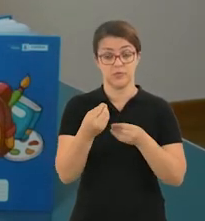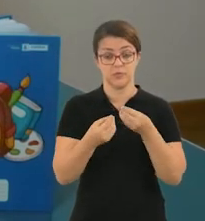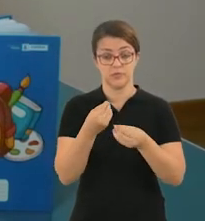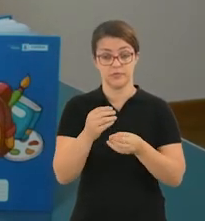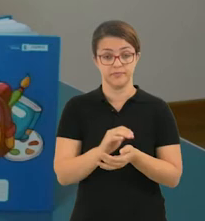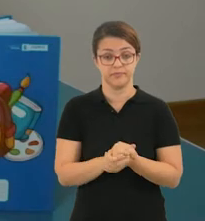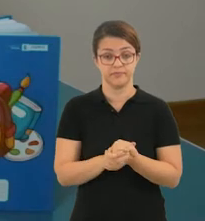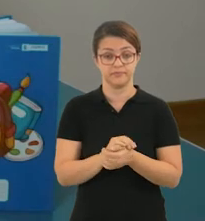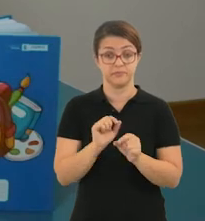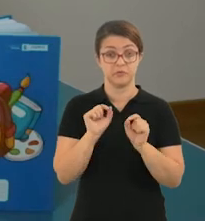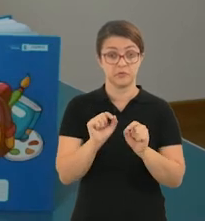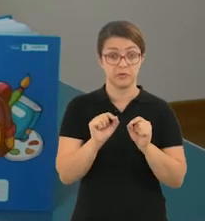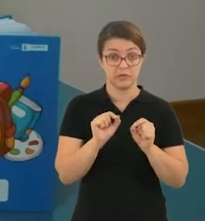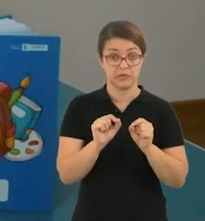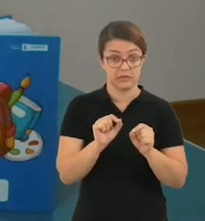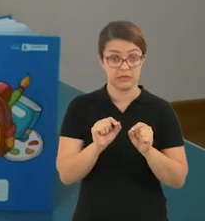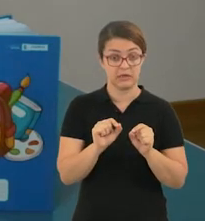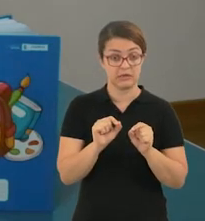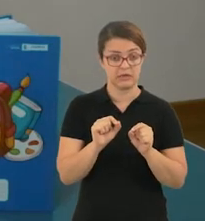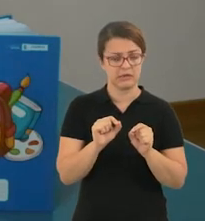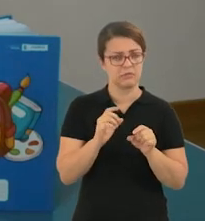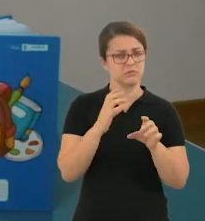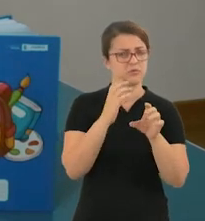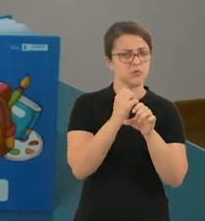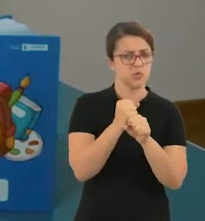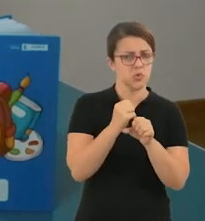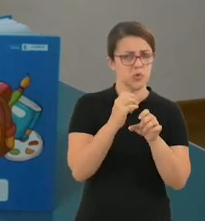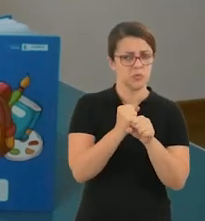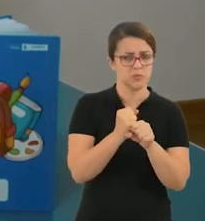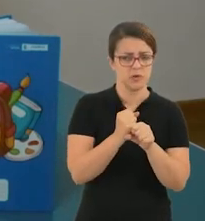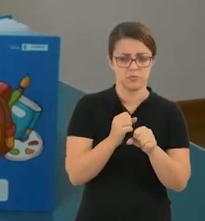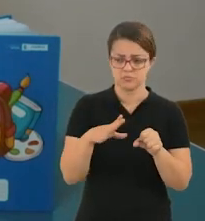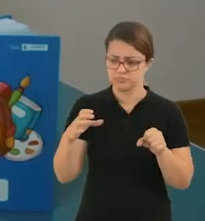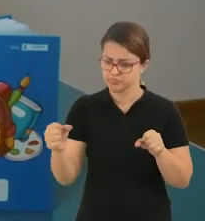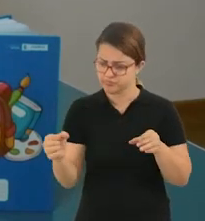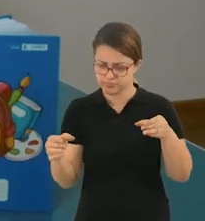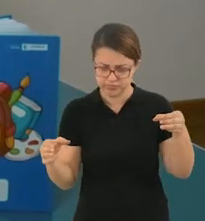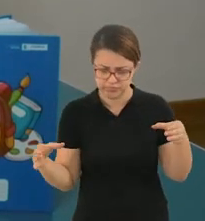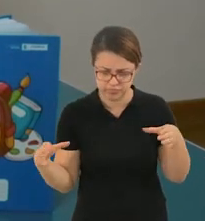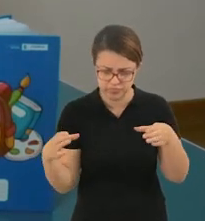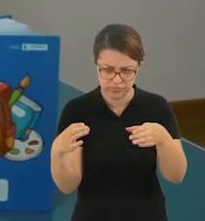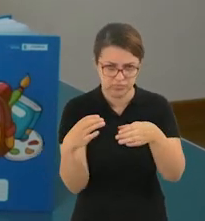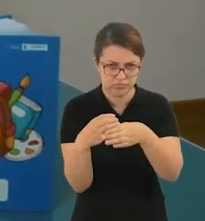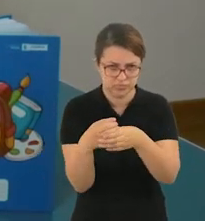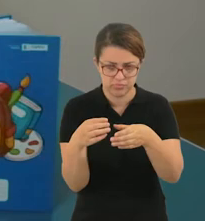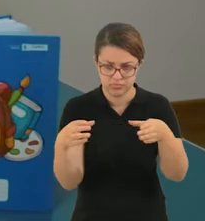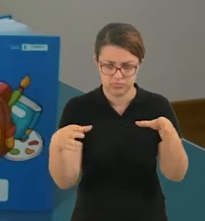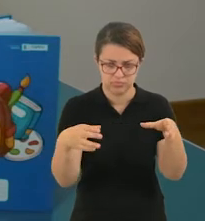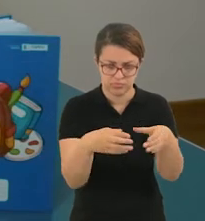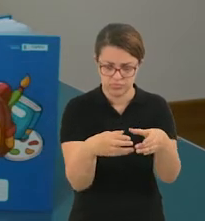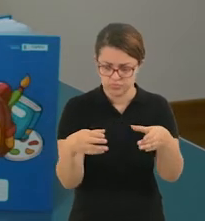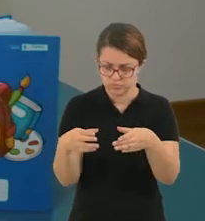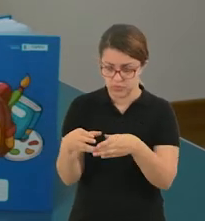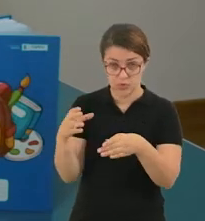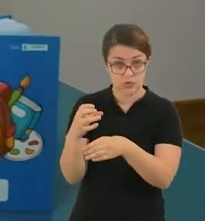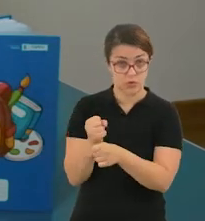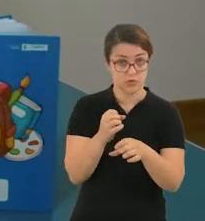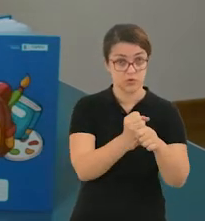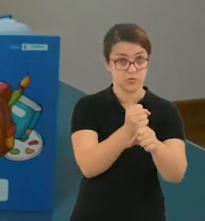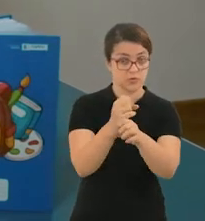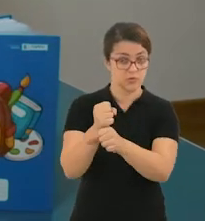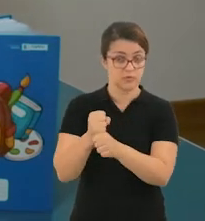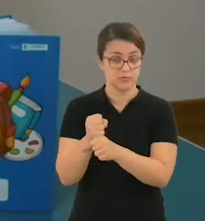A adição, ela é o quê? É uma soma, é quando você junta, quando você agrupa os